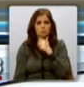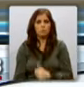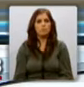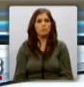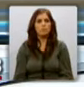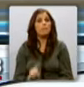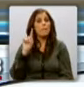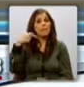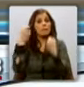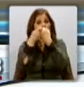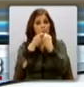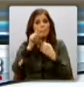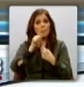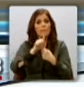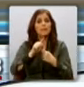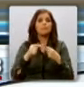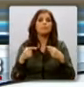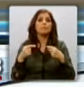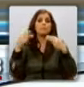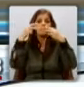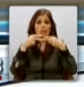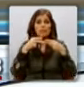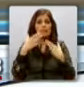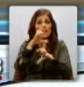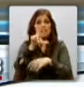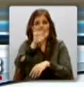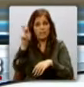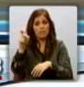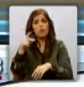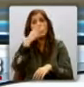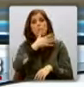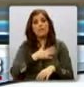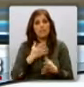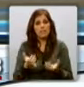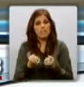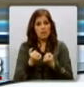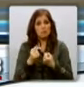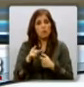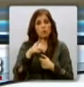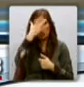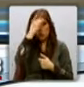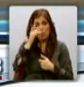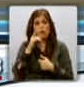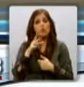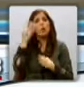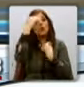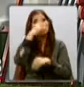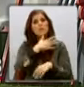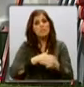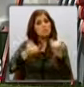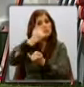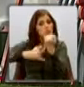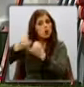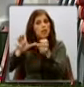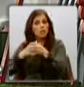joga-se amanhã a primeira meia-final da taça da Liga o Benfica recebe o Vitória de sbal e Jorge Jesus deve fazer algumas alterações na equipa Como de